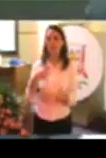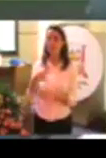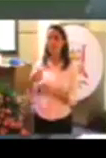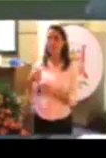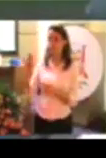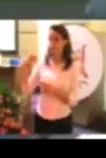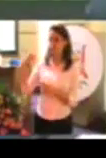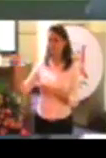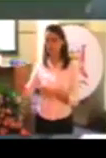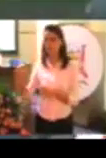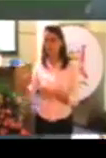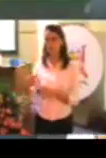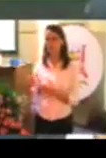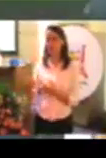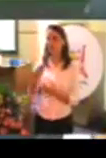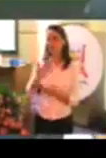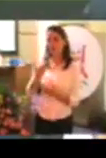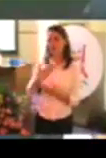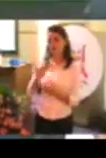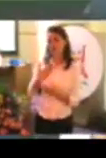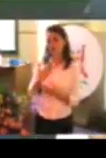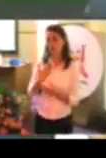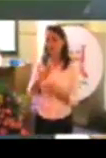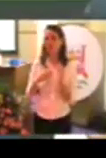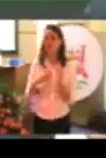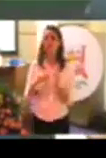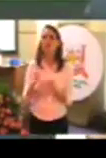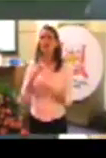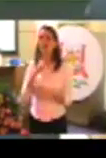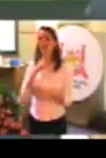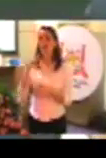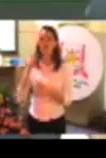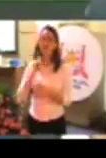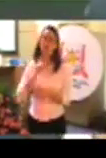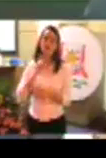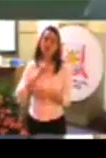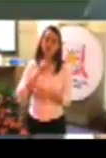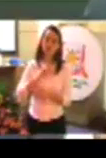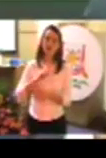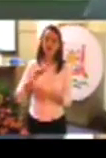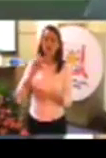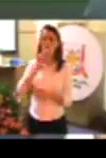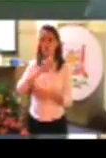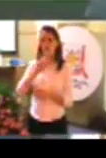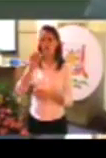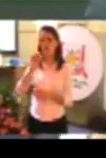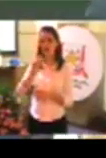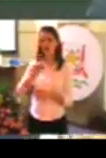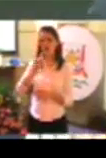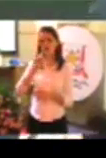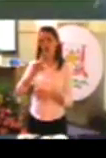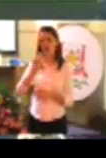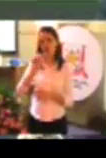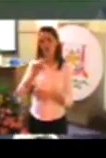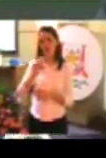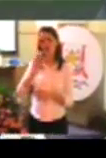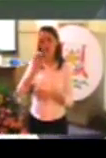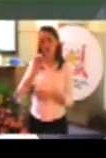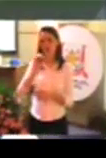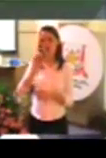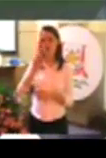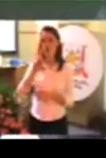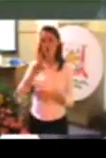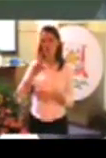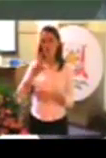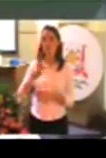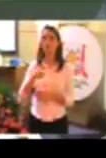procurado por um colega nosso da Assembleia de Minas Gerais, chamado Alaô Messias Marques Júnior, que era